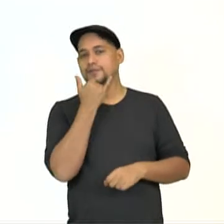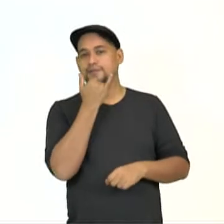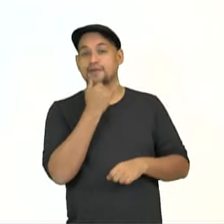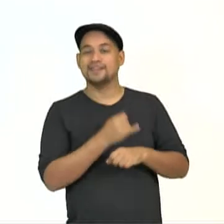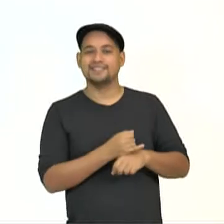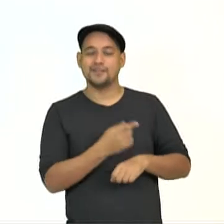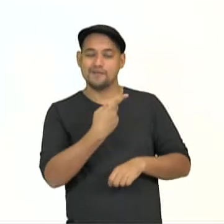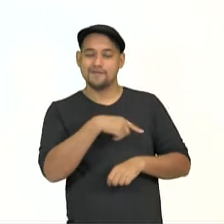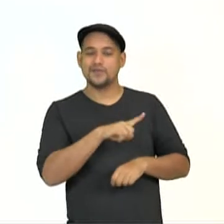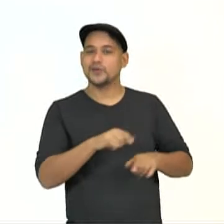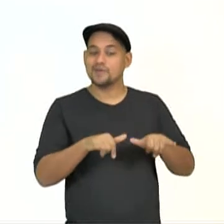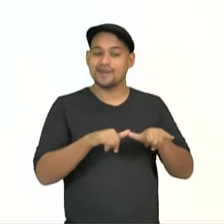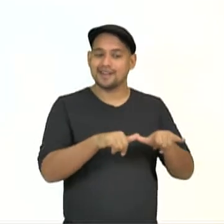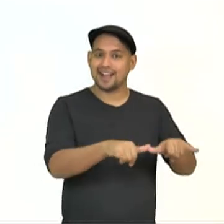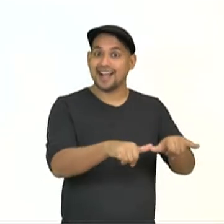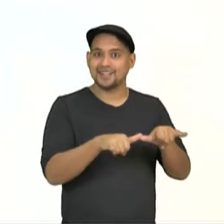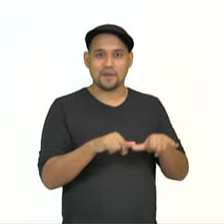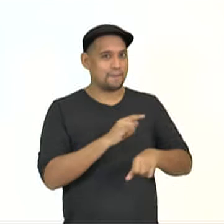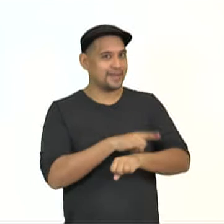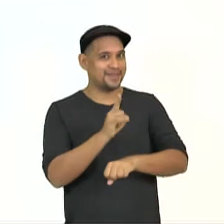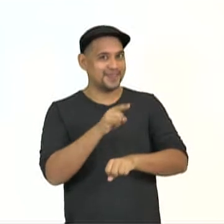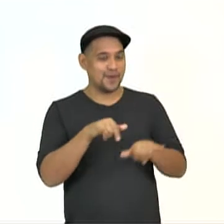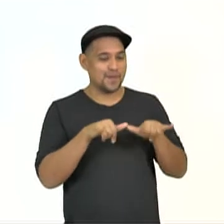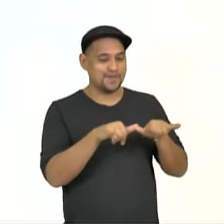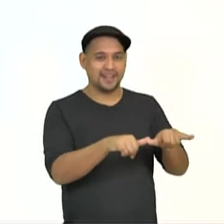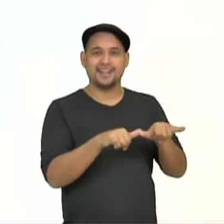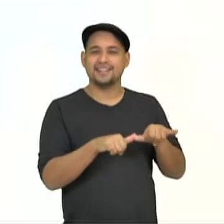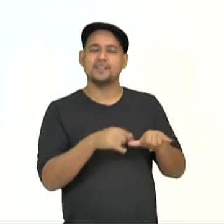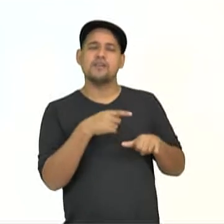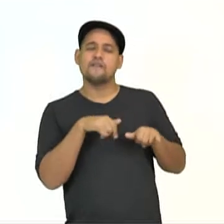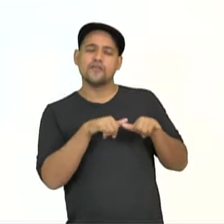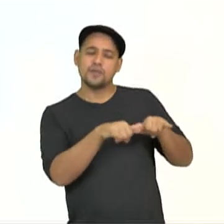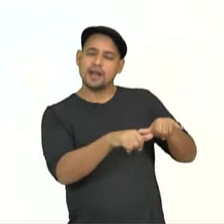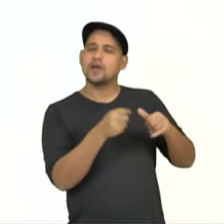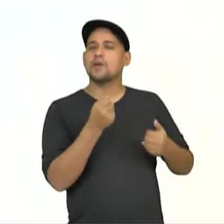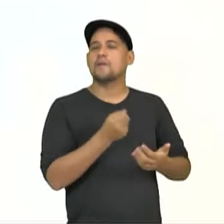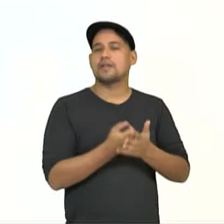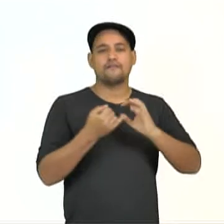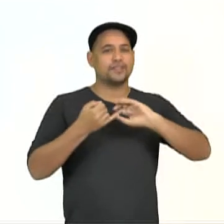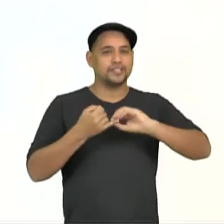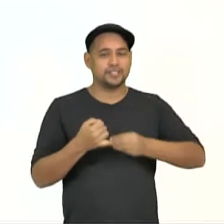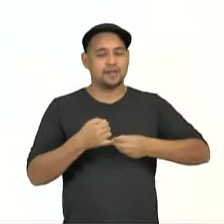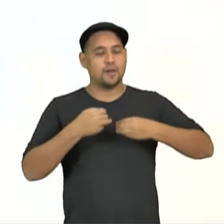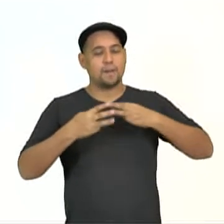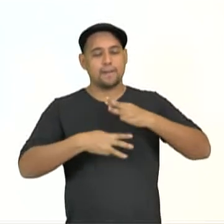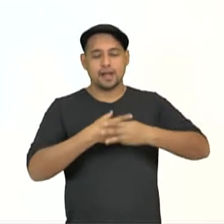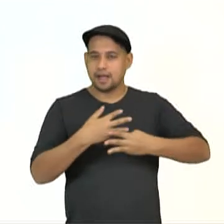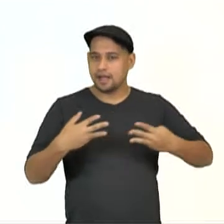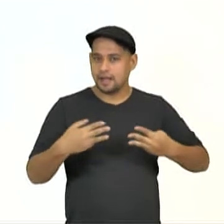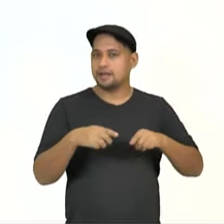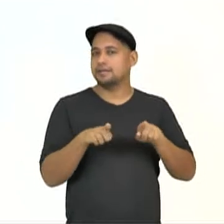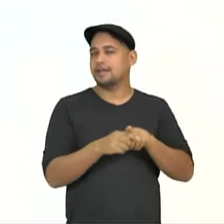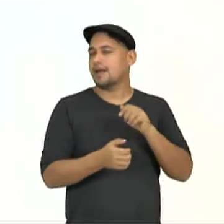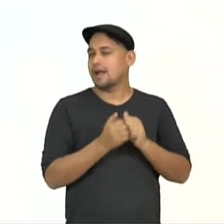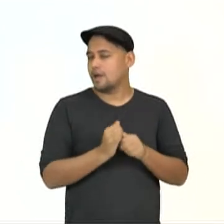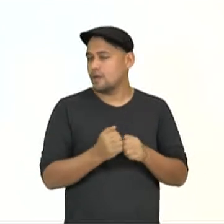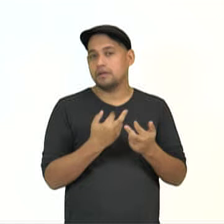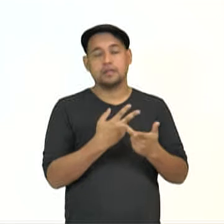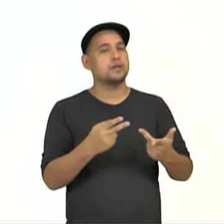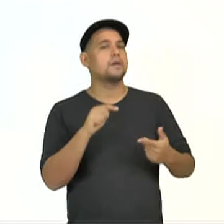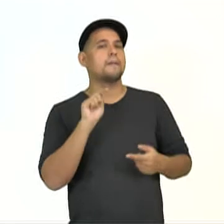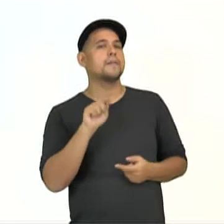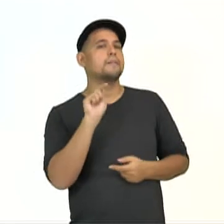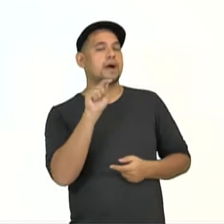2 pontos. Arroz, vírgula, feijão, vírgula, macarrão. Então, também eu coloco 2 pontos para